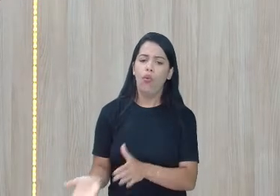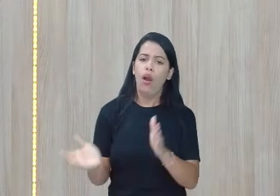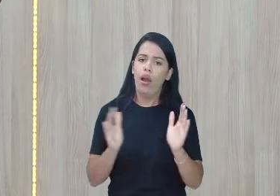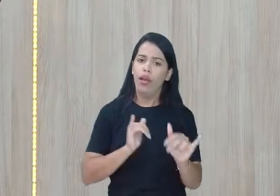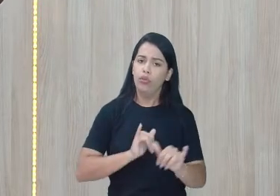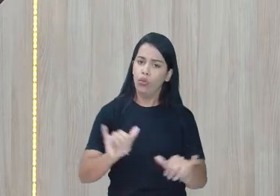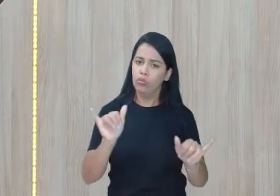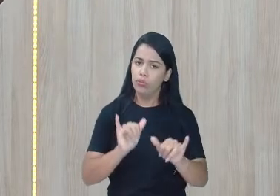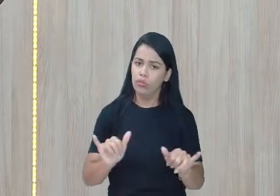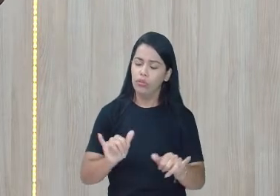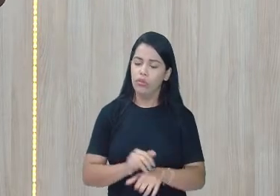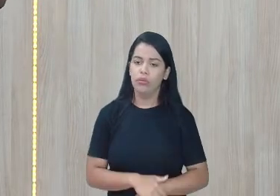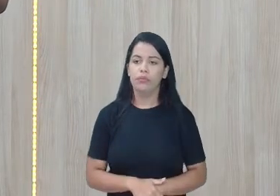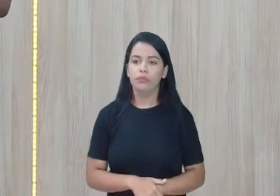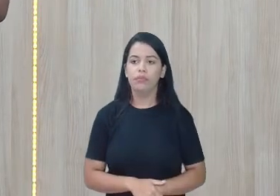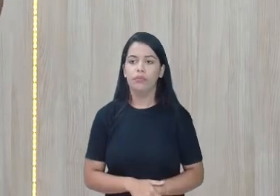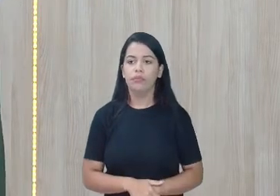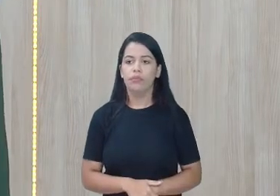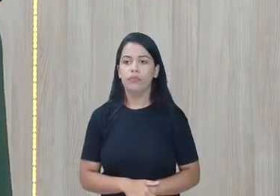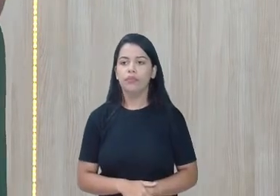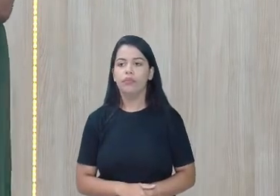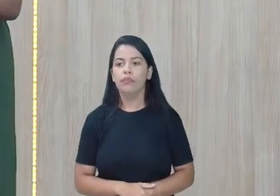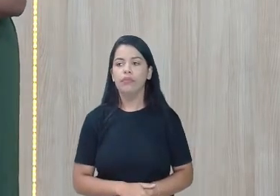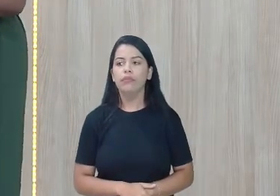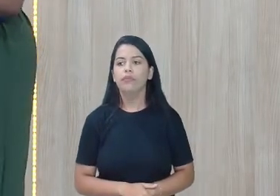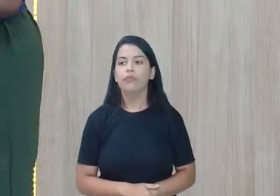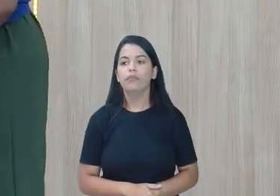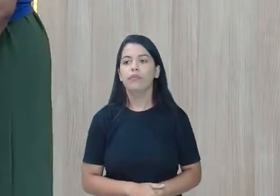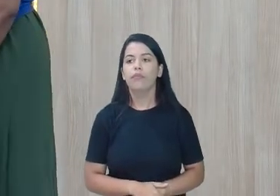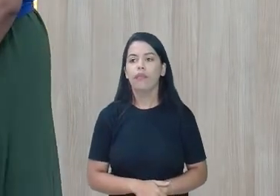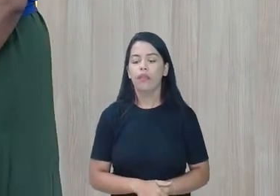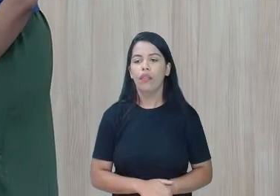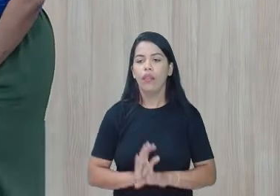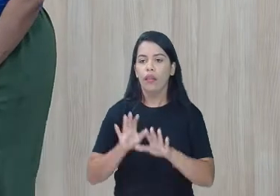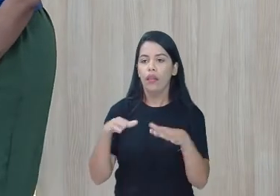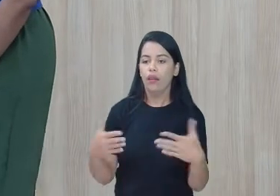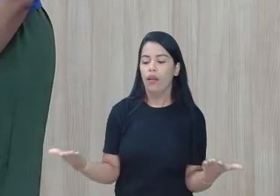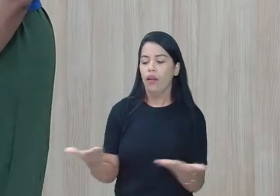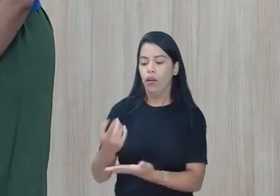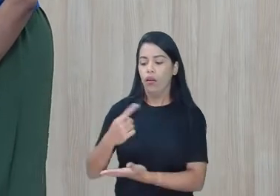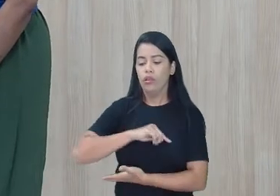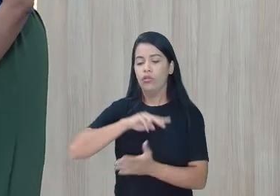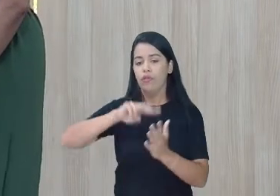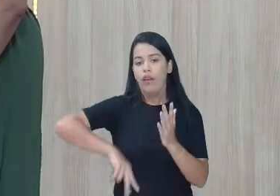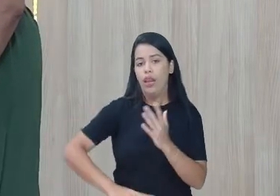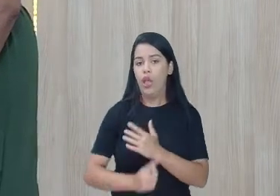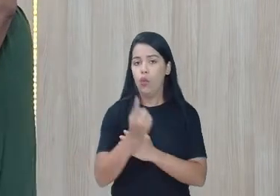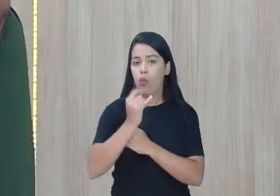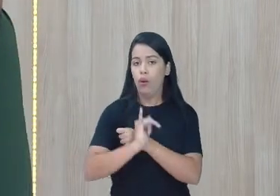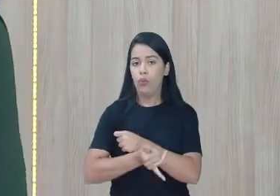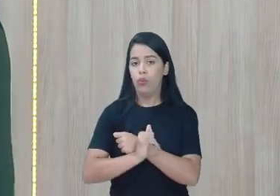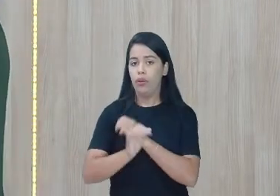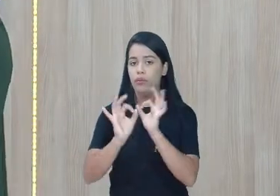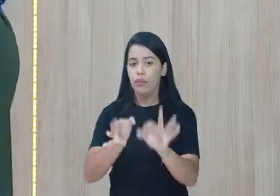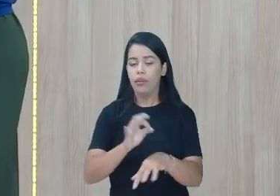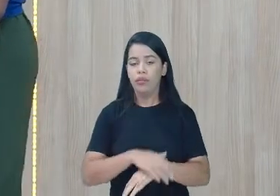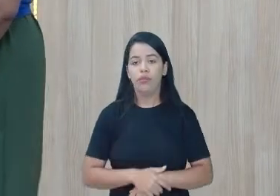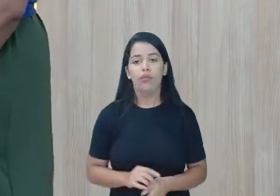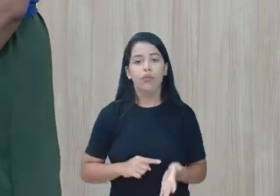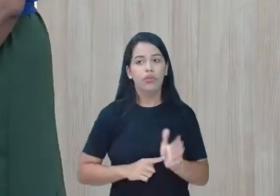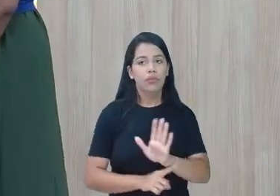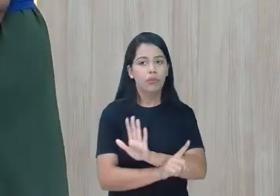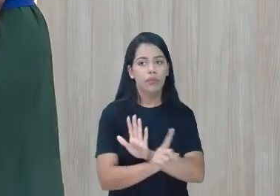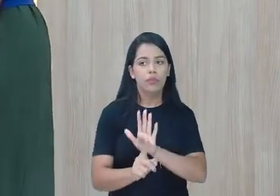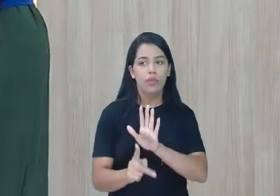tá certo? Então, é isso. E agora a gente vai ler uma crônica, tá certo? Eu trouxe aqui